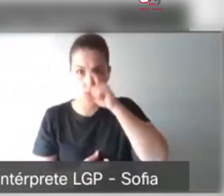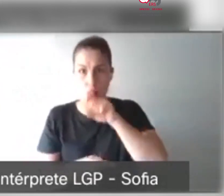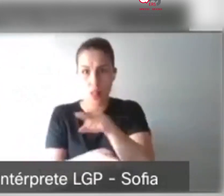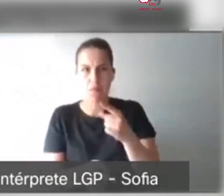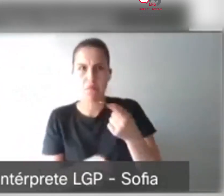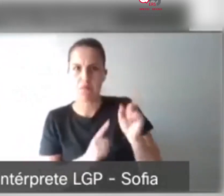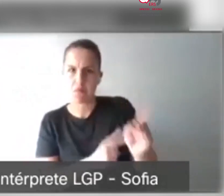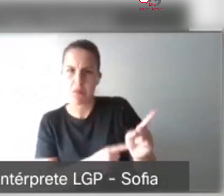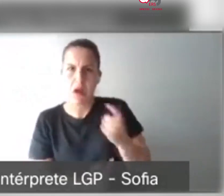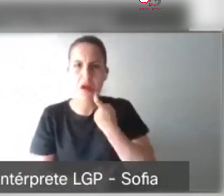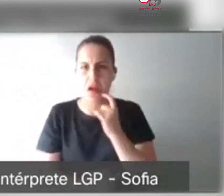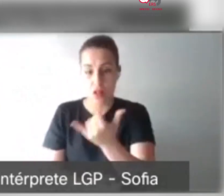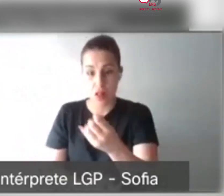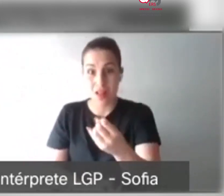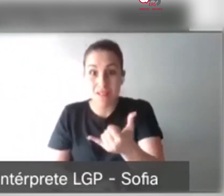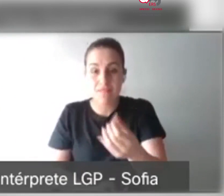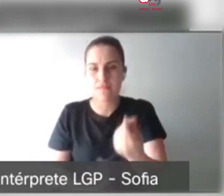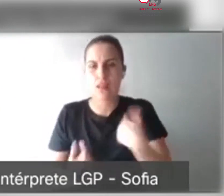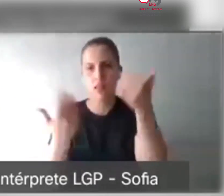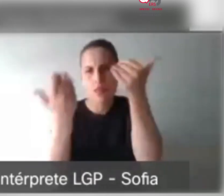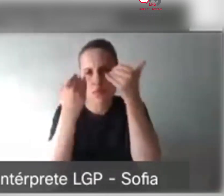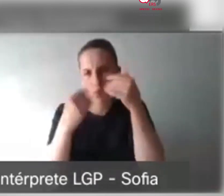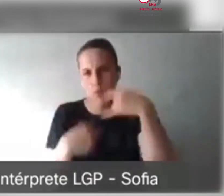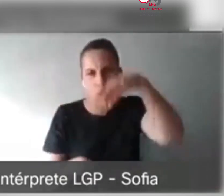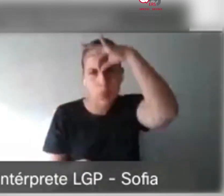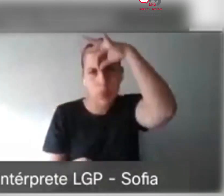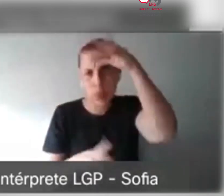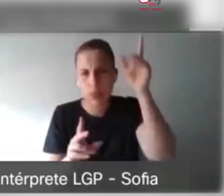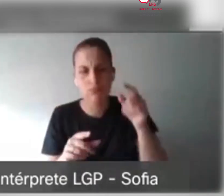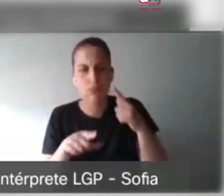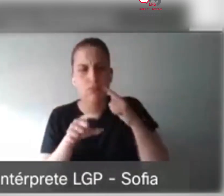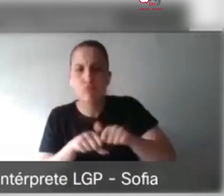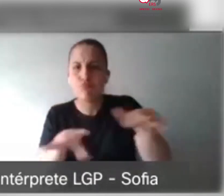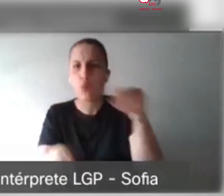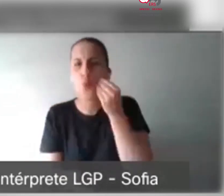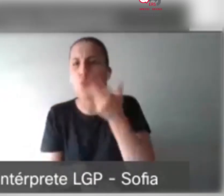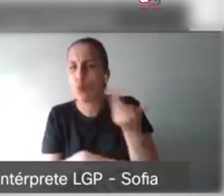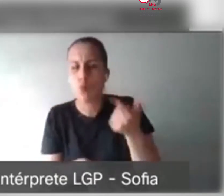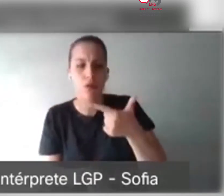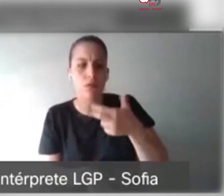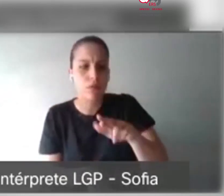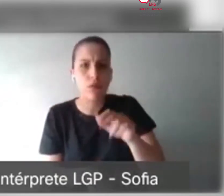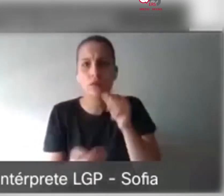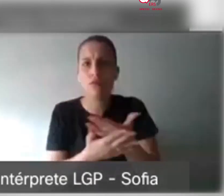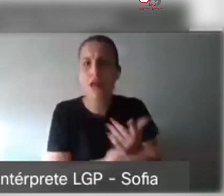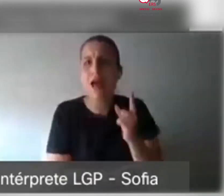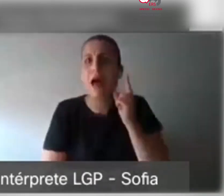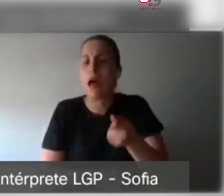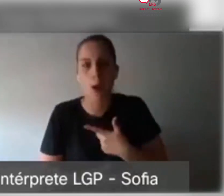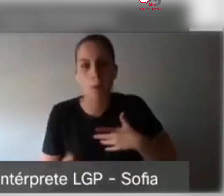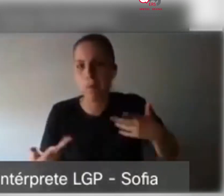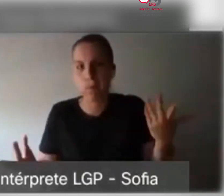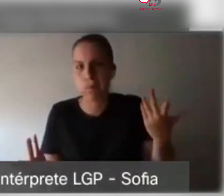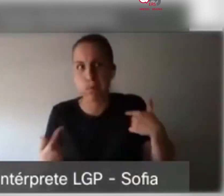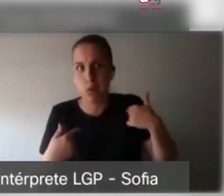março, abril de 2020, nós não tínhamos informação sobre as vias de transmissão deste vírus, sobre a taxa de mortalidade deste vírus e, portanto, era